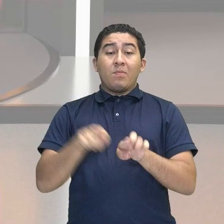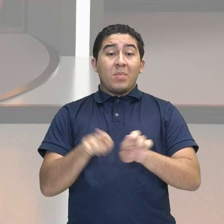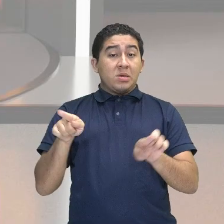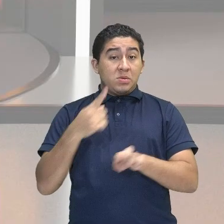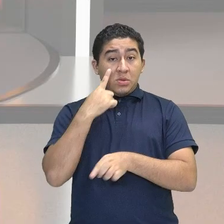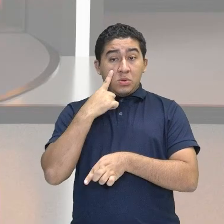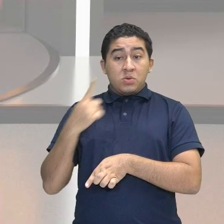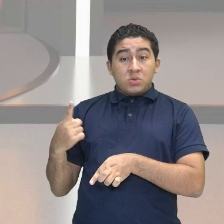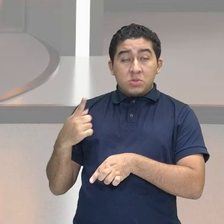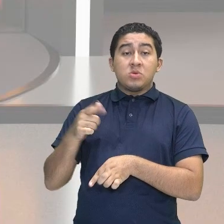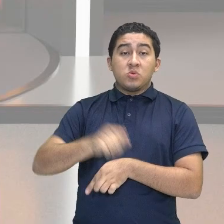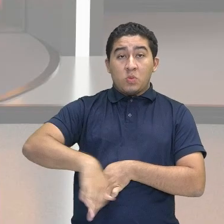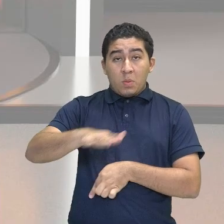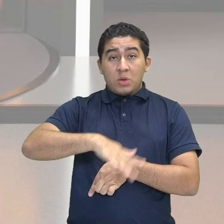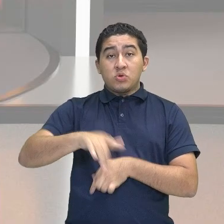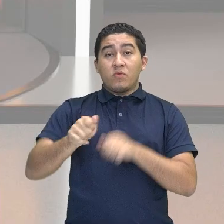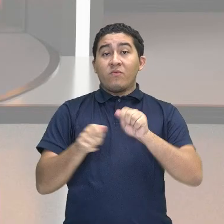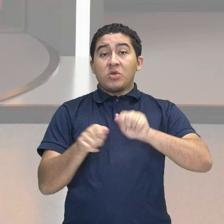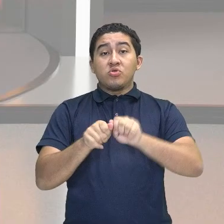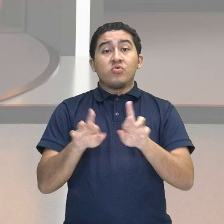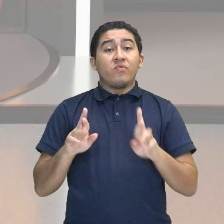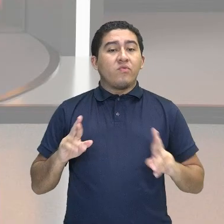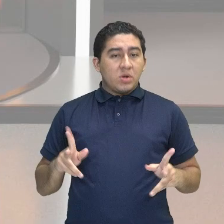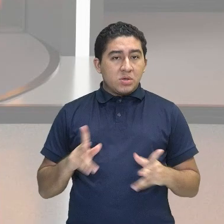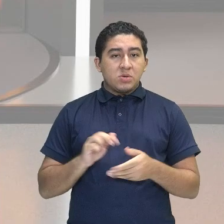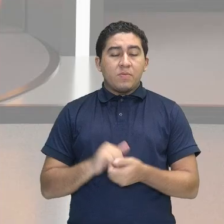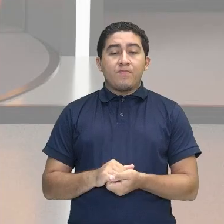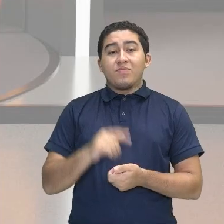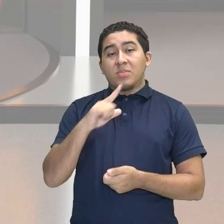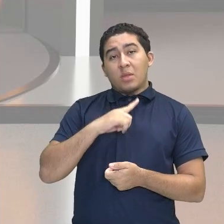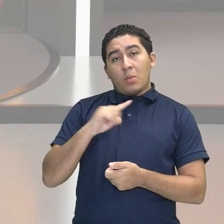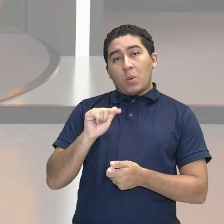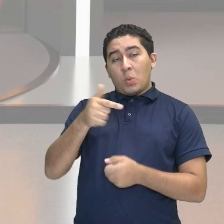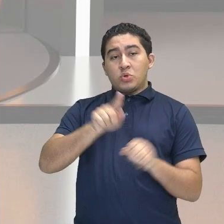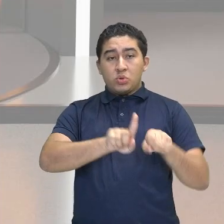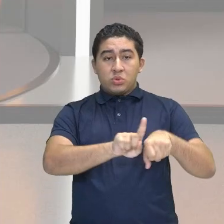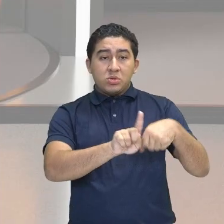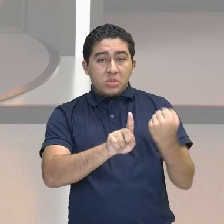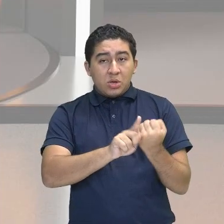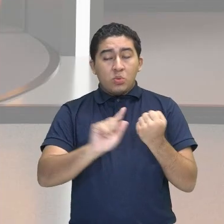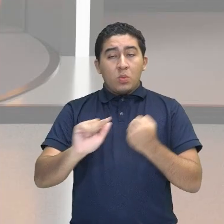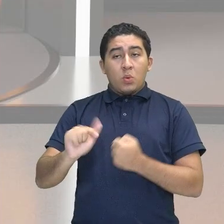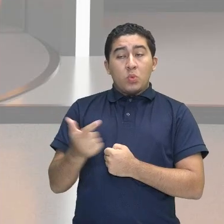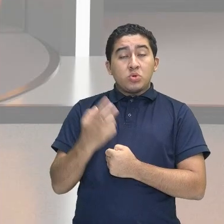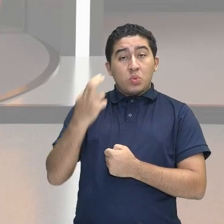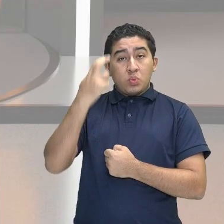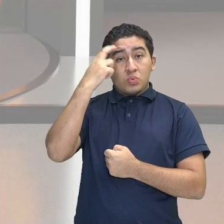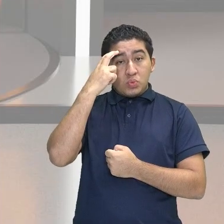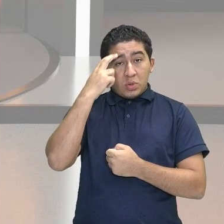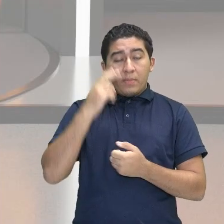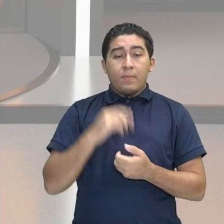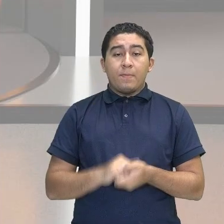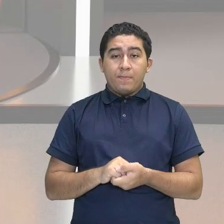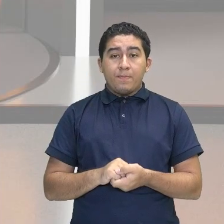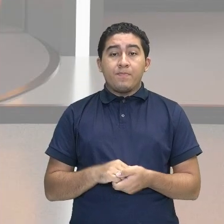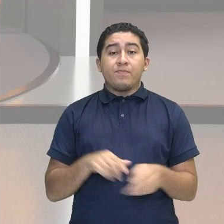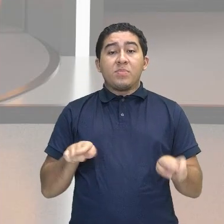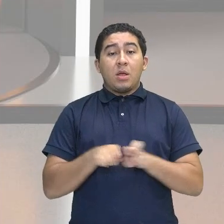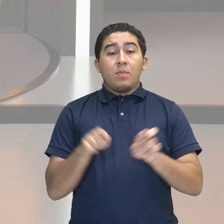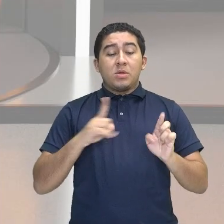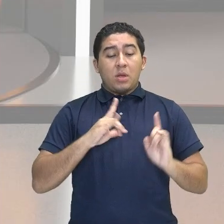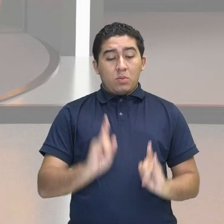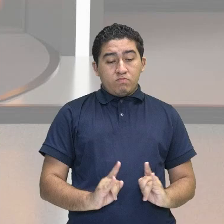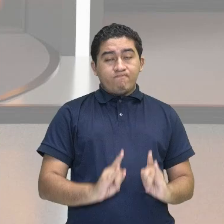produzido de uma forma diferente, né? Nós temos ali uma outra sociedade, uma outra cultura, e os edifícios que